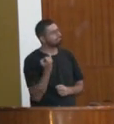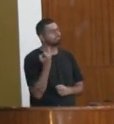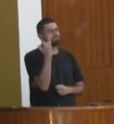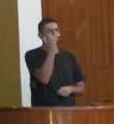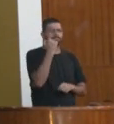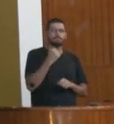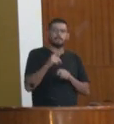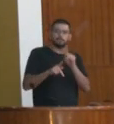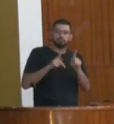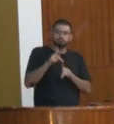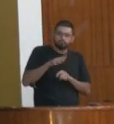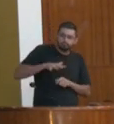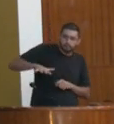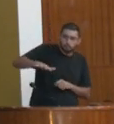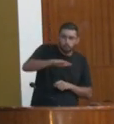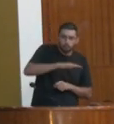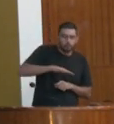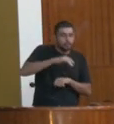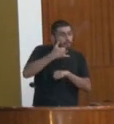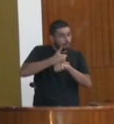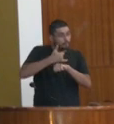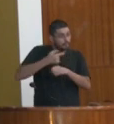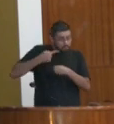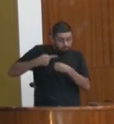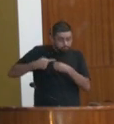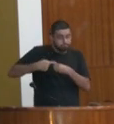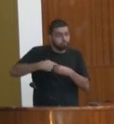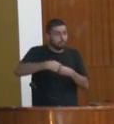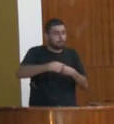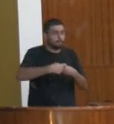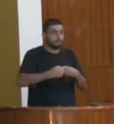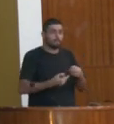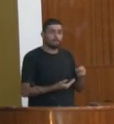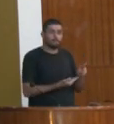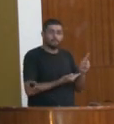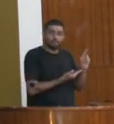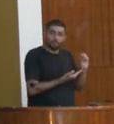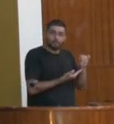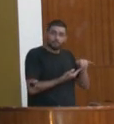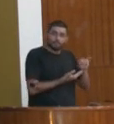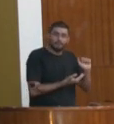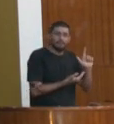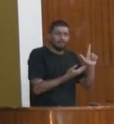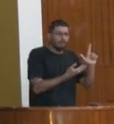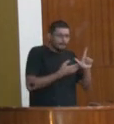população de Volta Redonda e da região, né? Porque o Royal está em toda a região